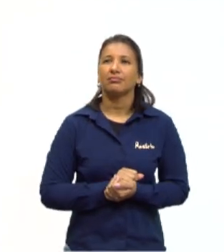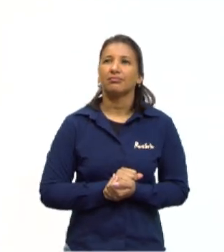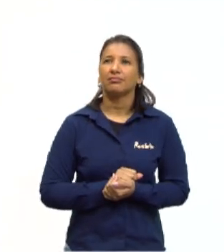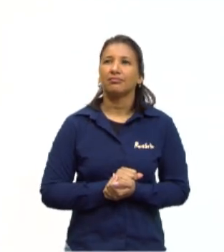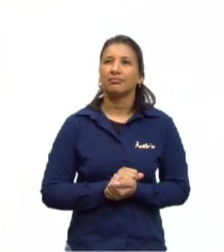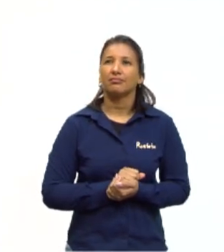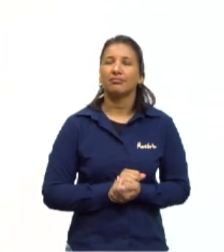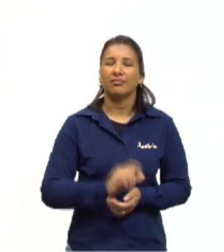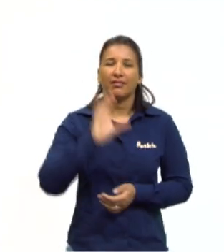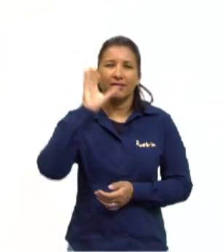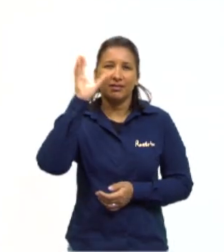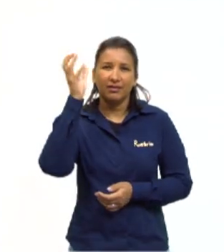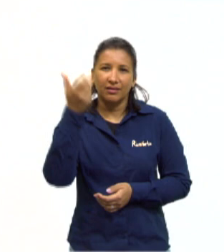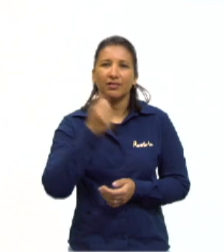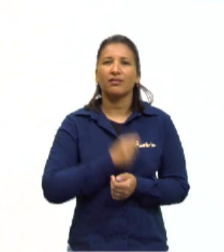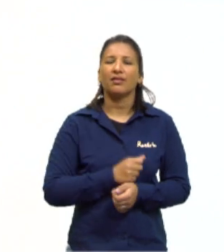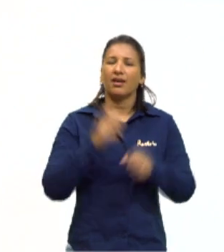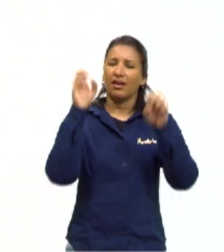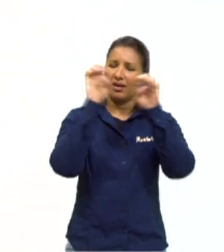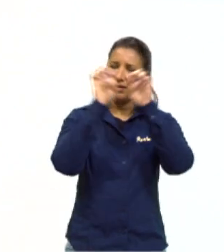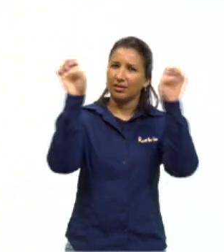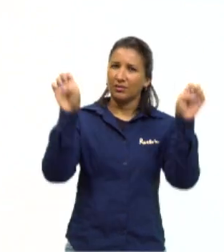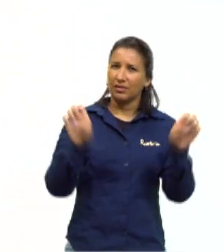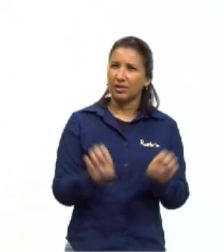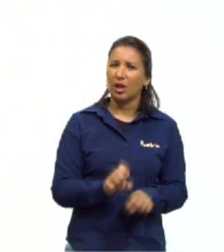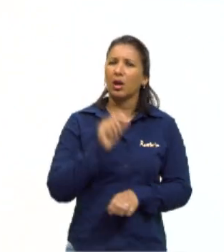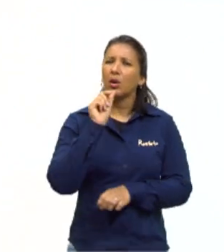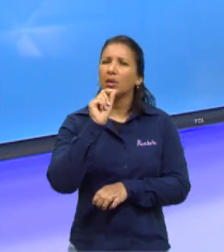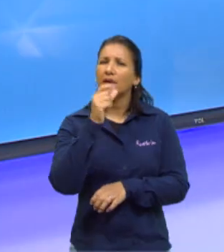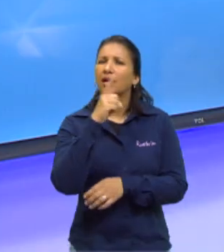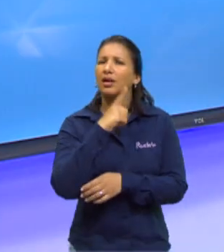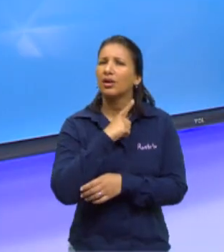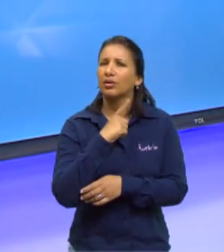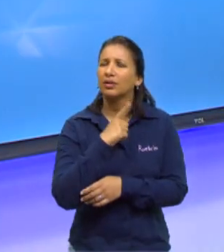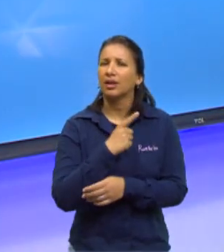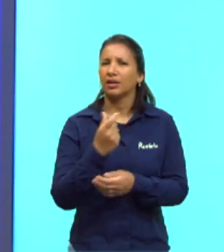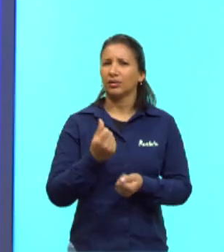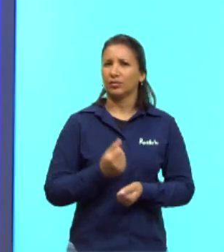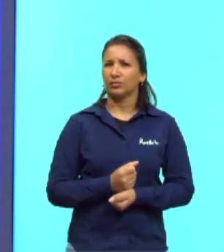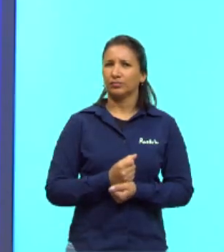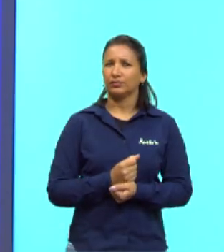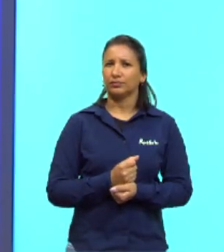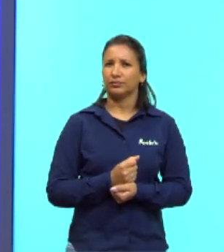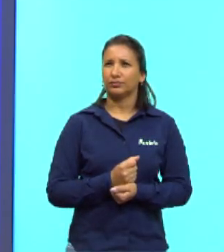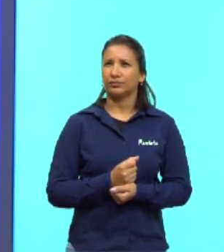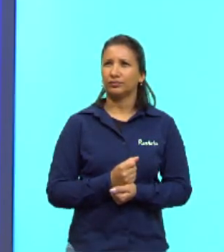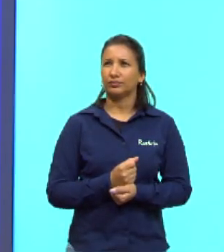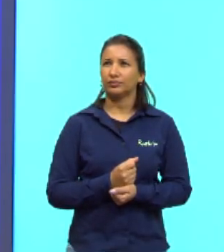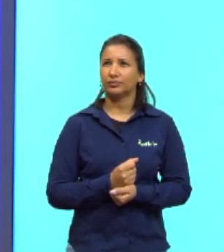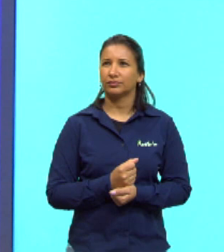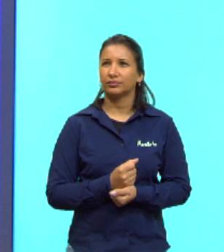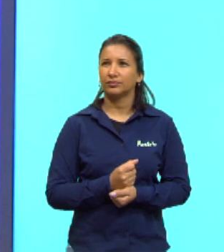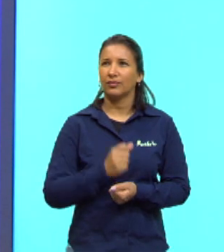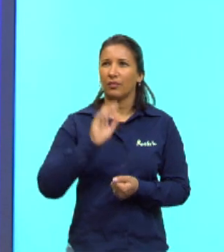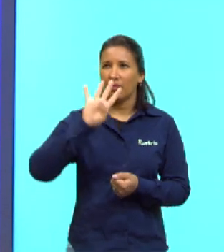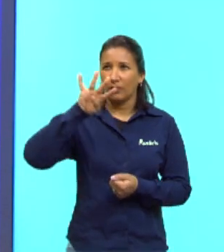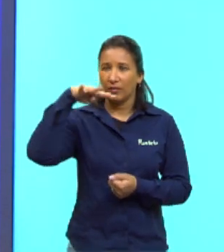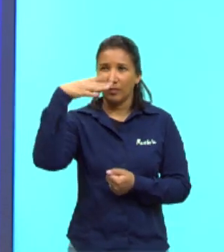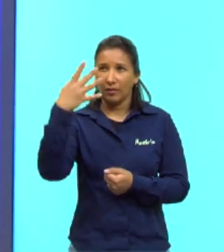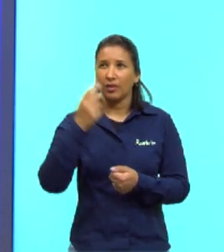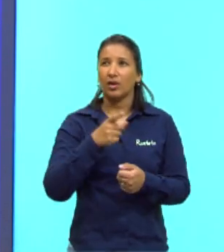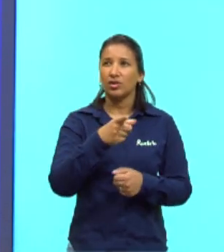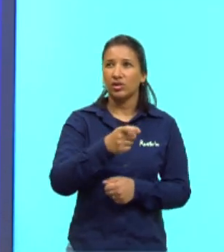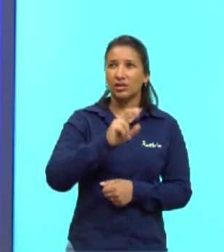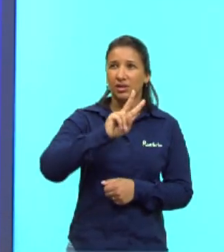Então, para resolver essa equação biquadrada, o que, que eu tenho? Ó, resolver a equação biquadrada, x ao quadrado menos